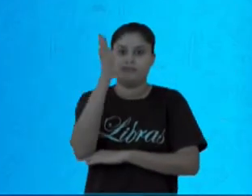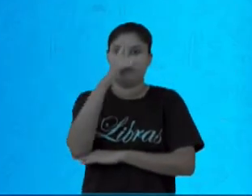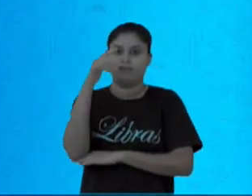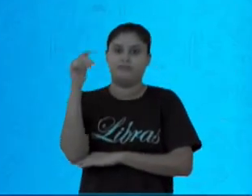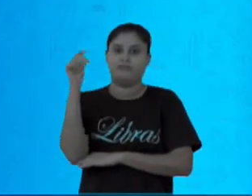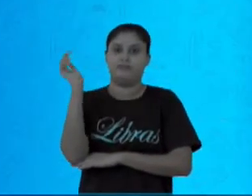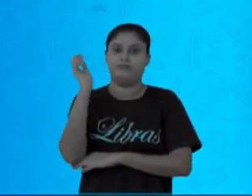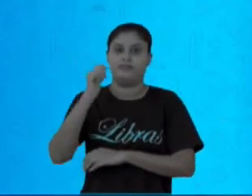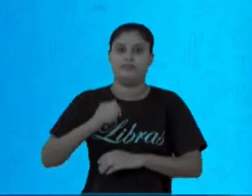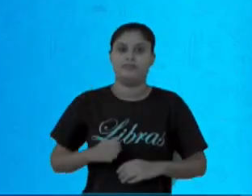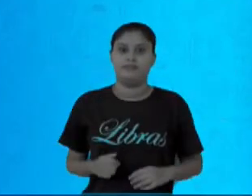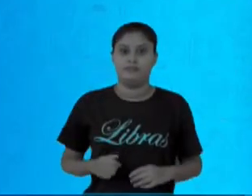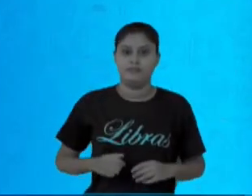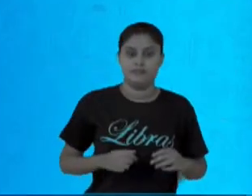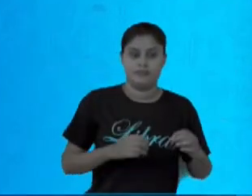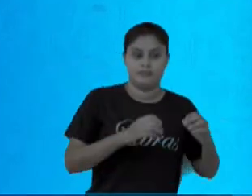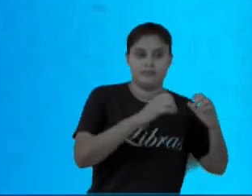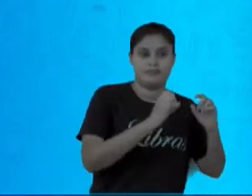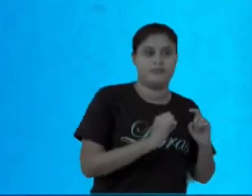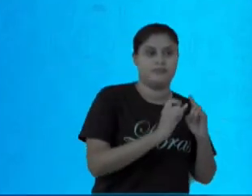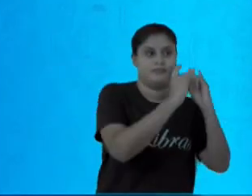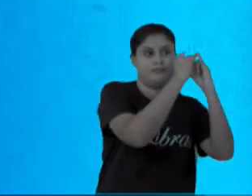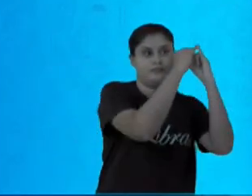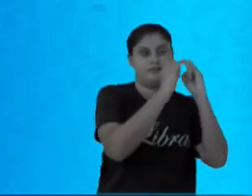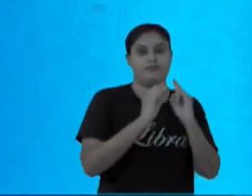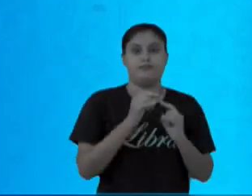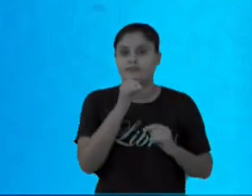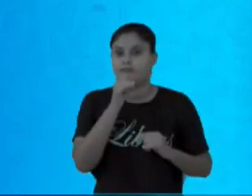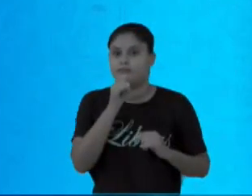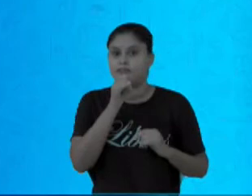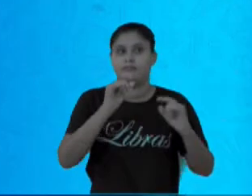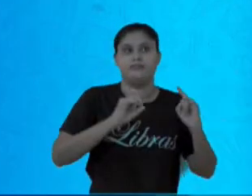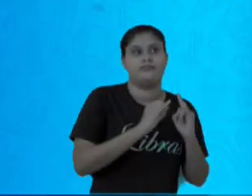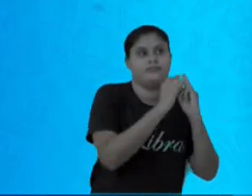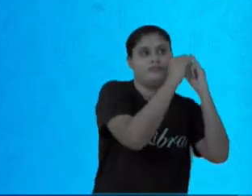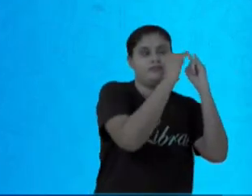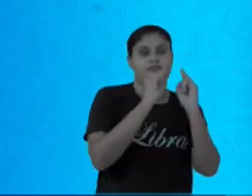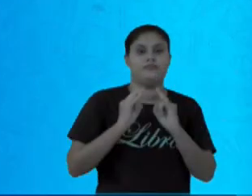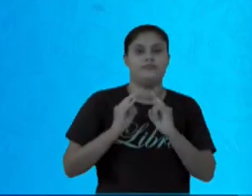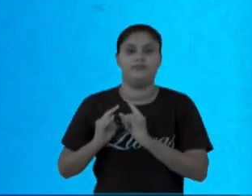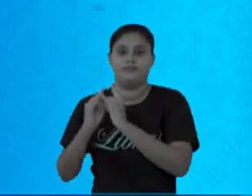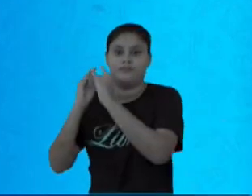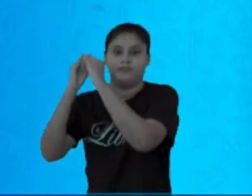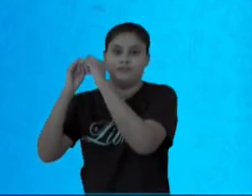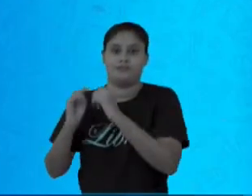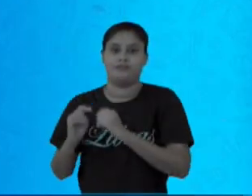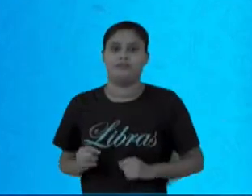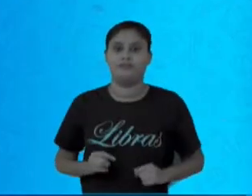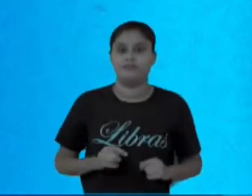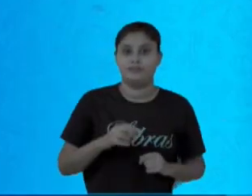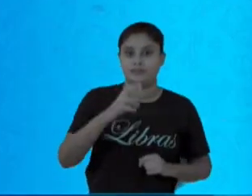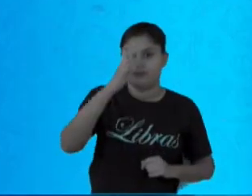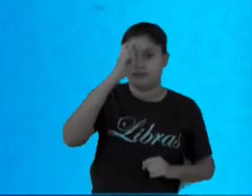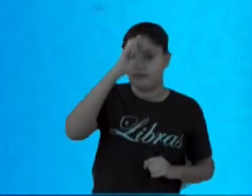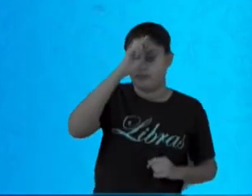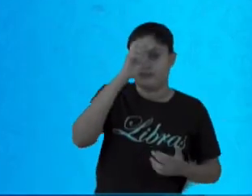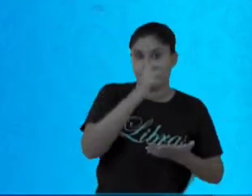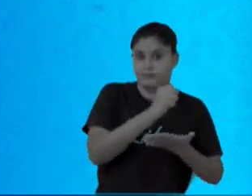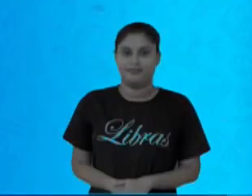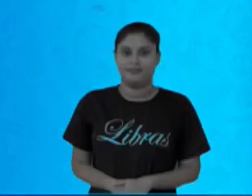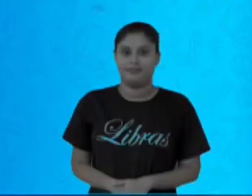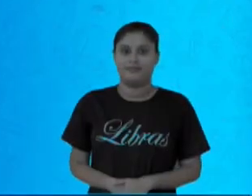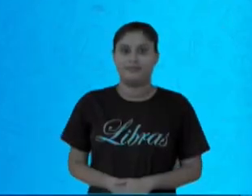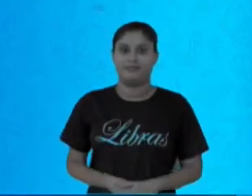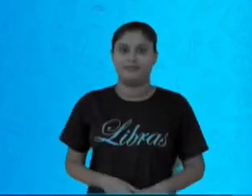há necessidade de mão de obra. Então, o funcionário é contratado, nós chamamos de empregado,